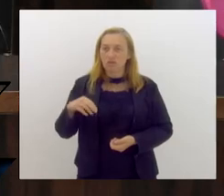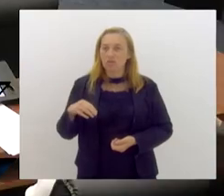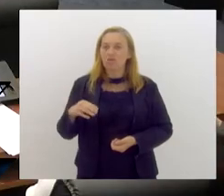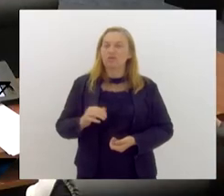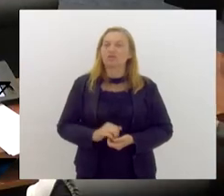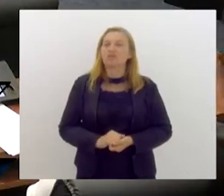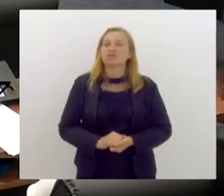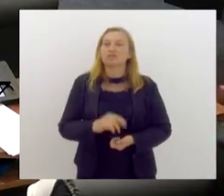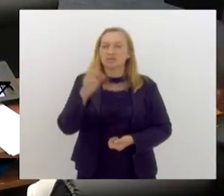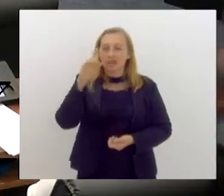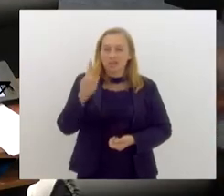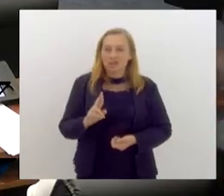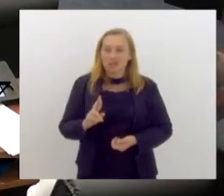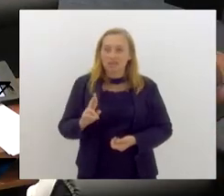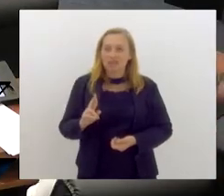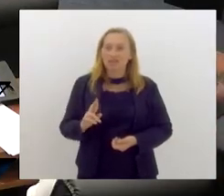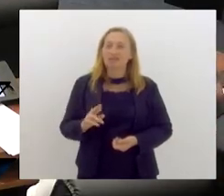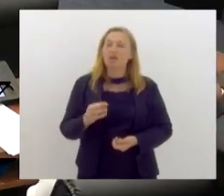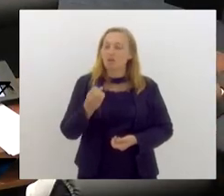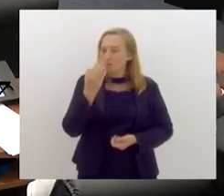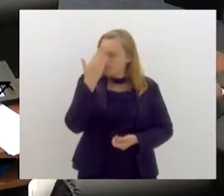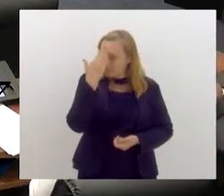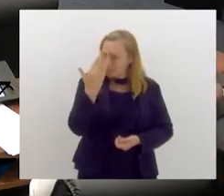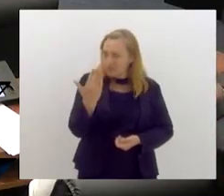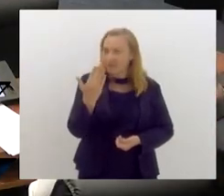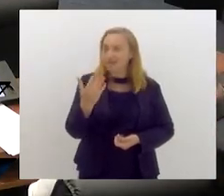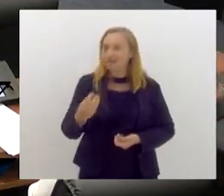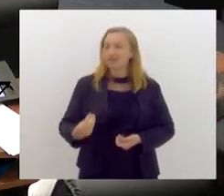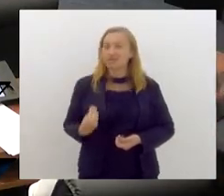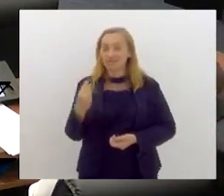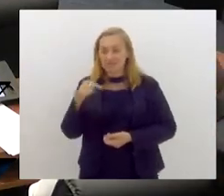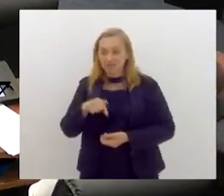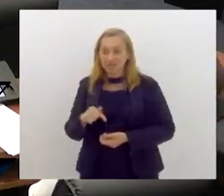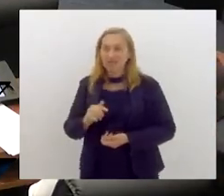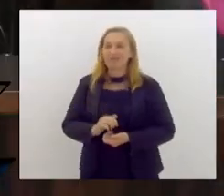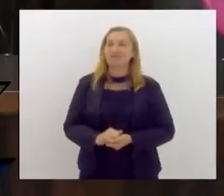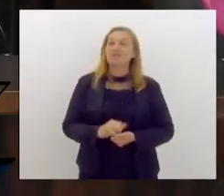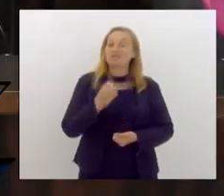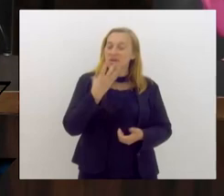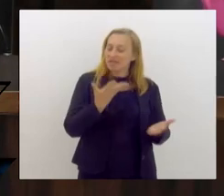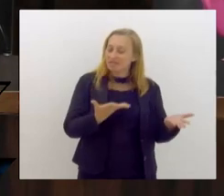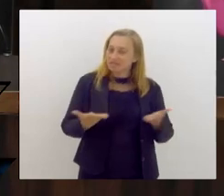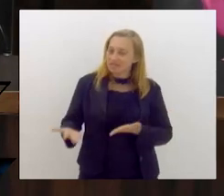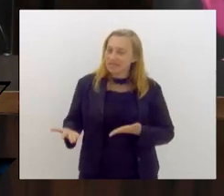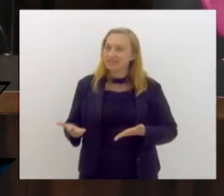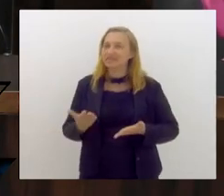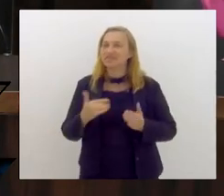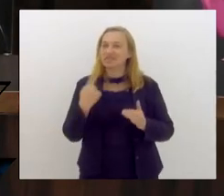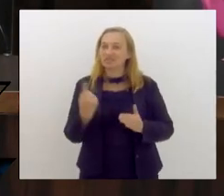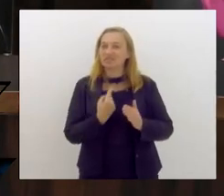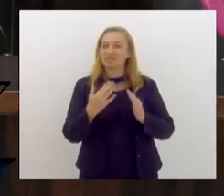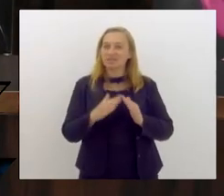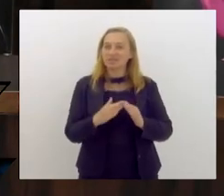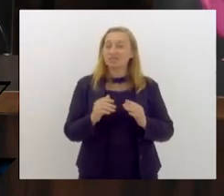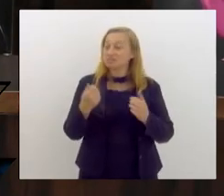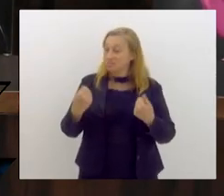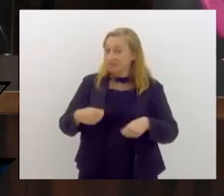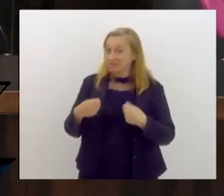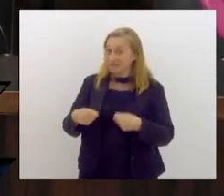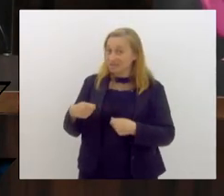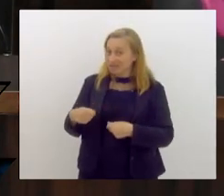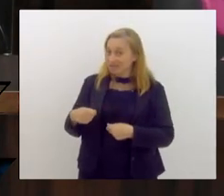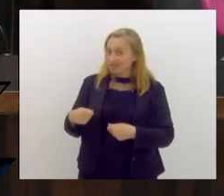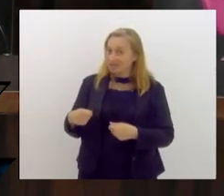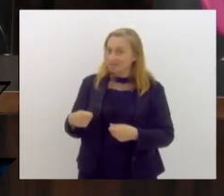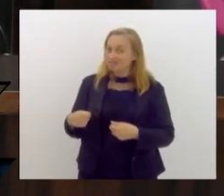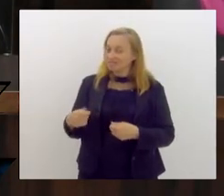De Resende, tá? A presença dele, meu, muito obrigado por estar aqui na casa. Seja bem-vindo aqui à nossa casa, a hora que precisar de